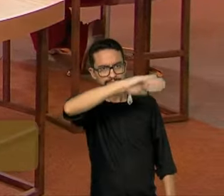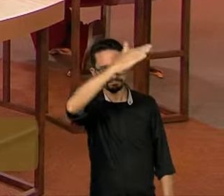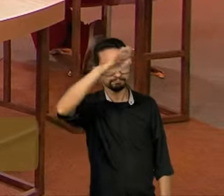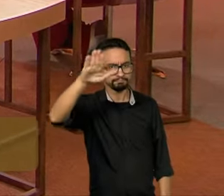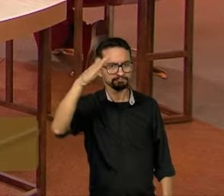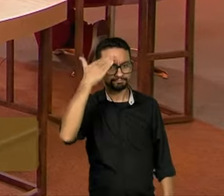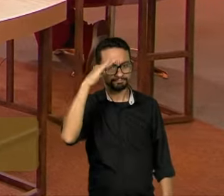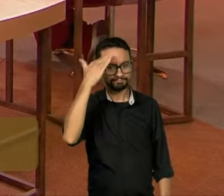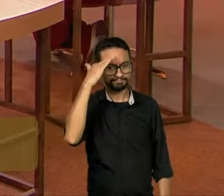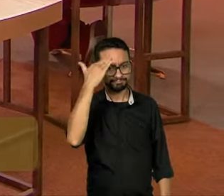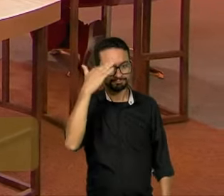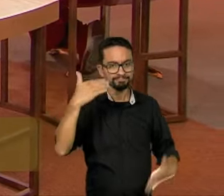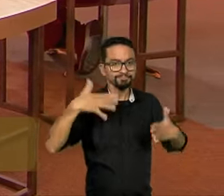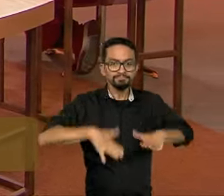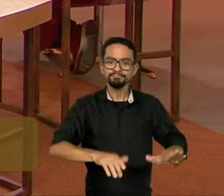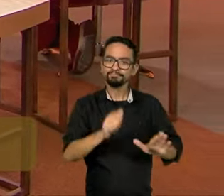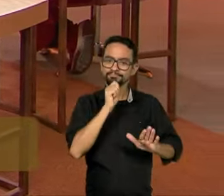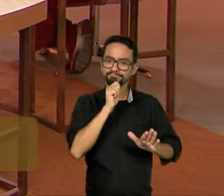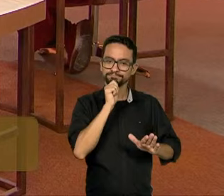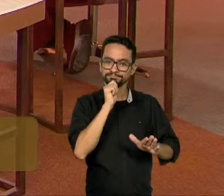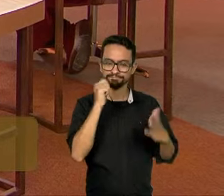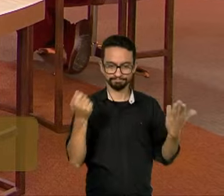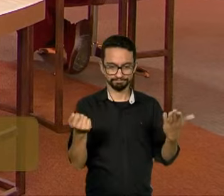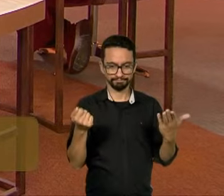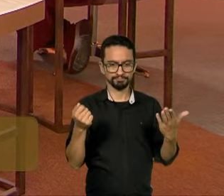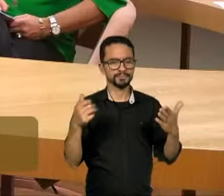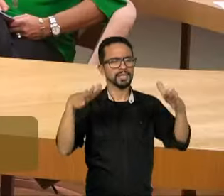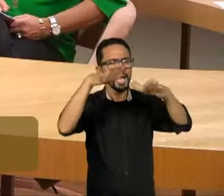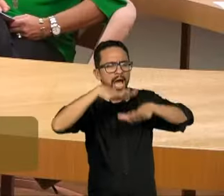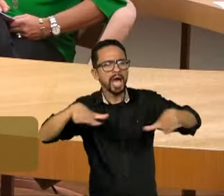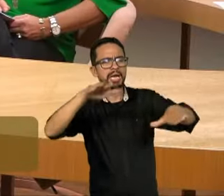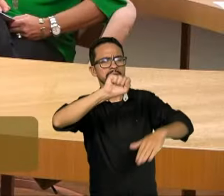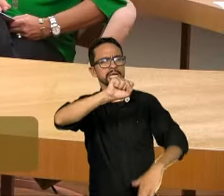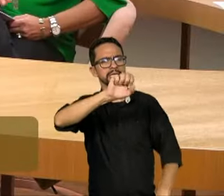nascida lá, mas tive sítio lá, tive casa há muito tempo.